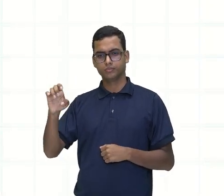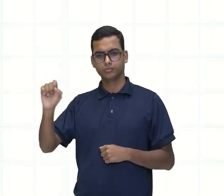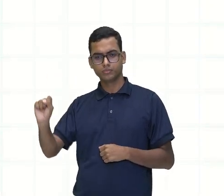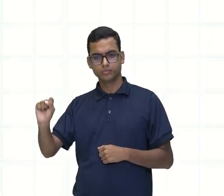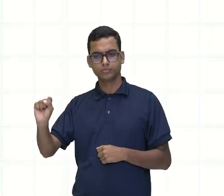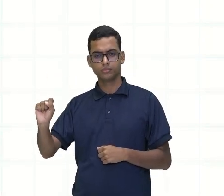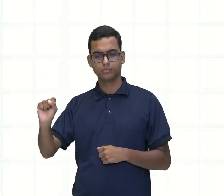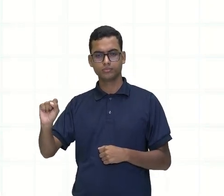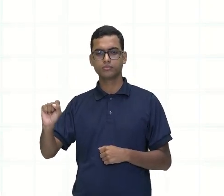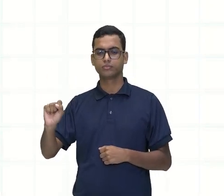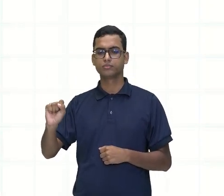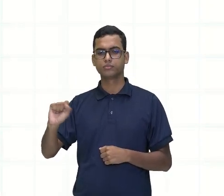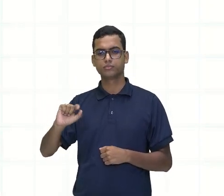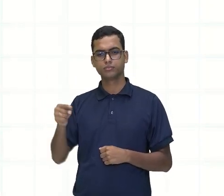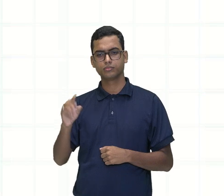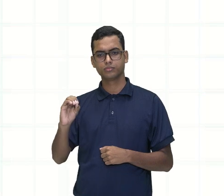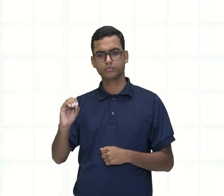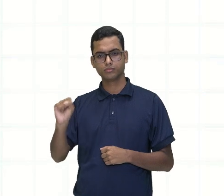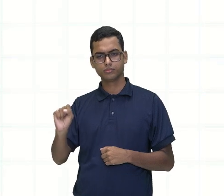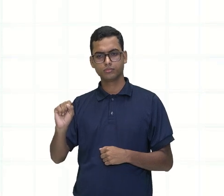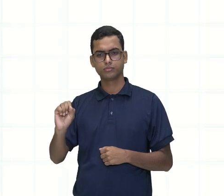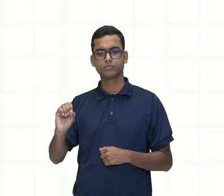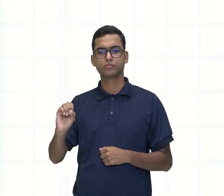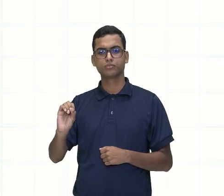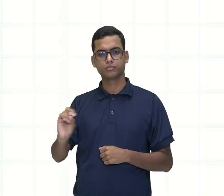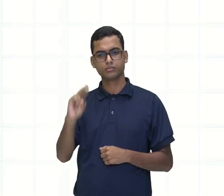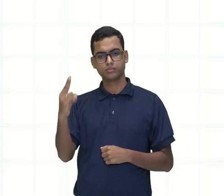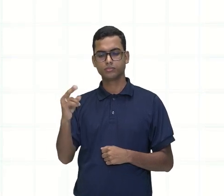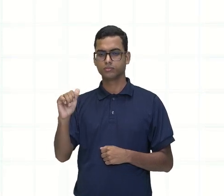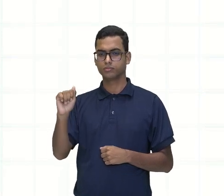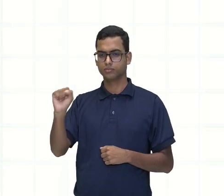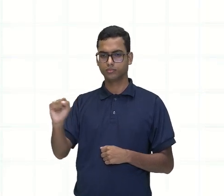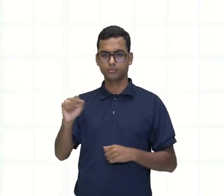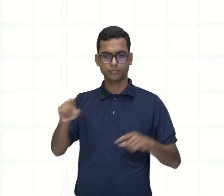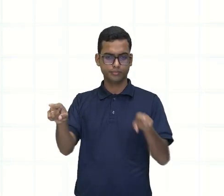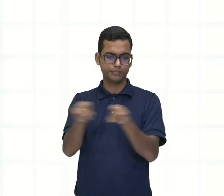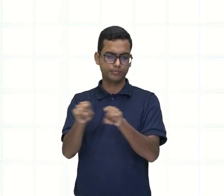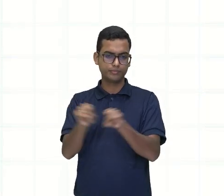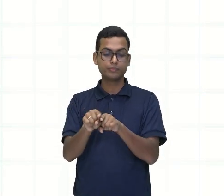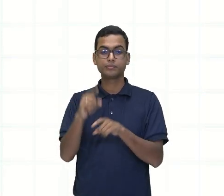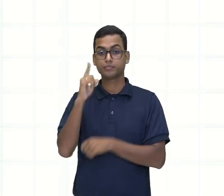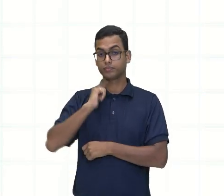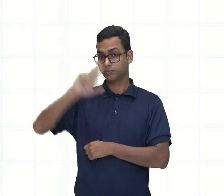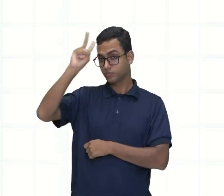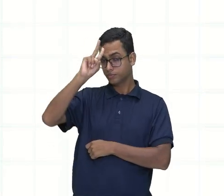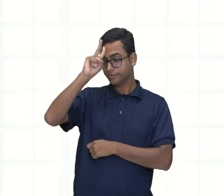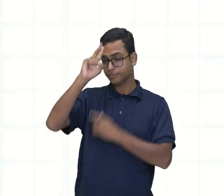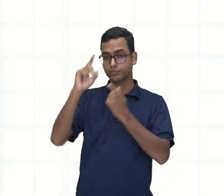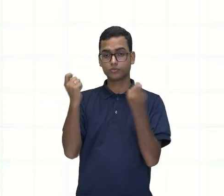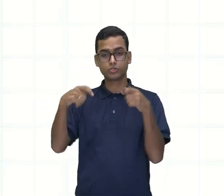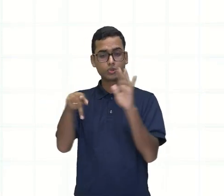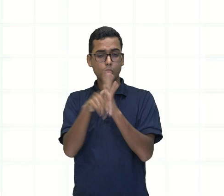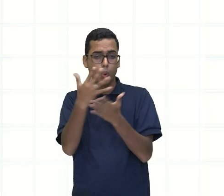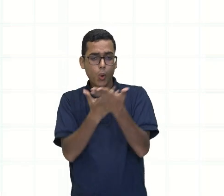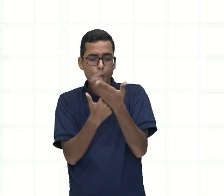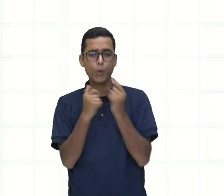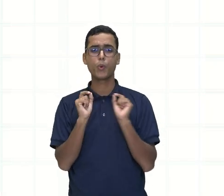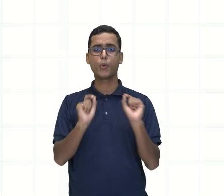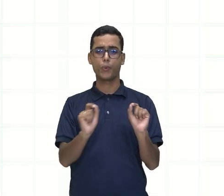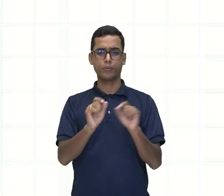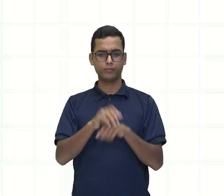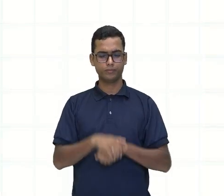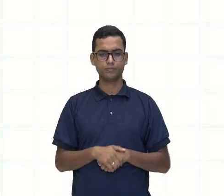os, as. Lembrando que esse them, ele pode substituir o quê?